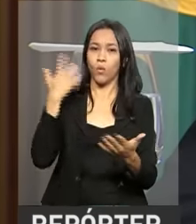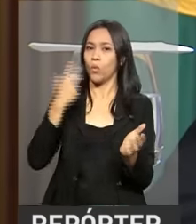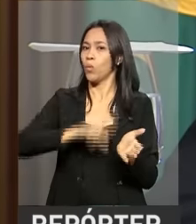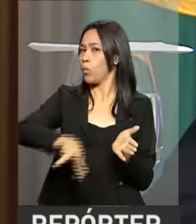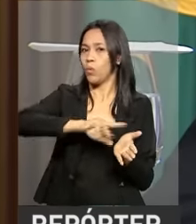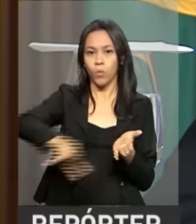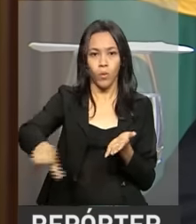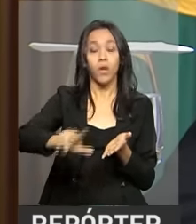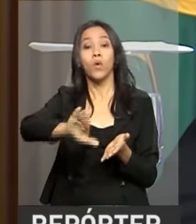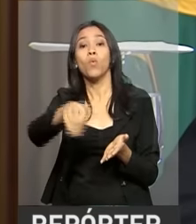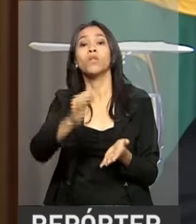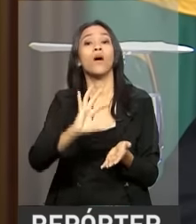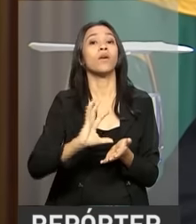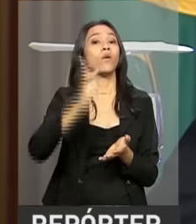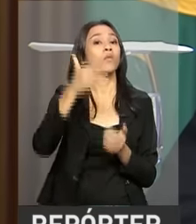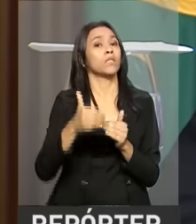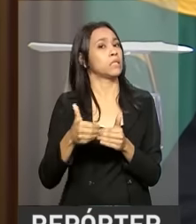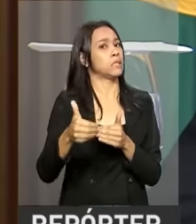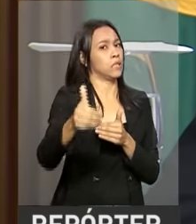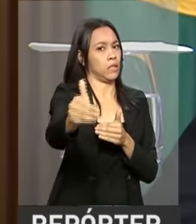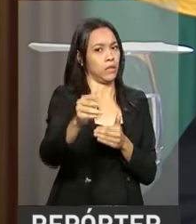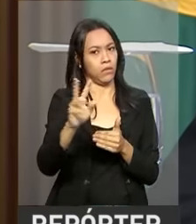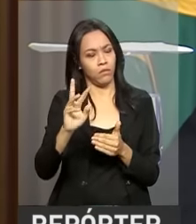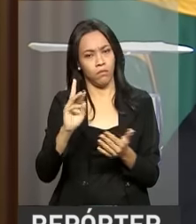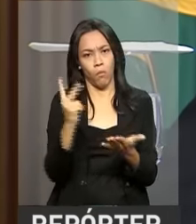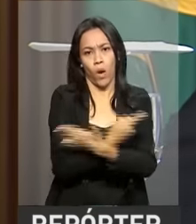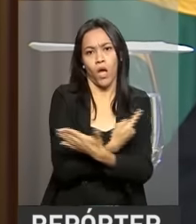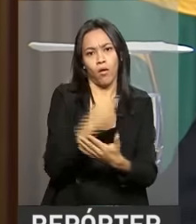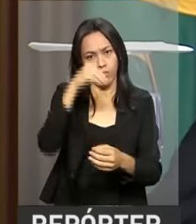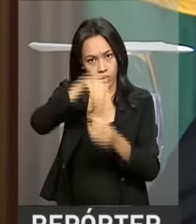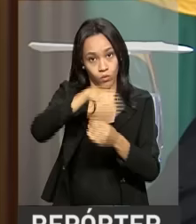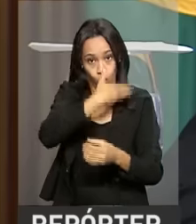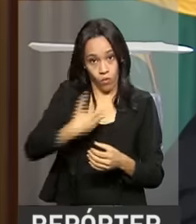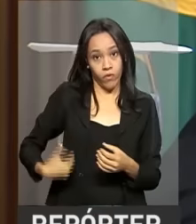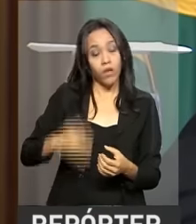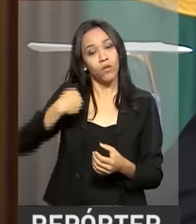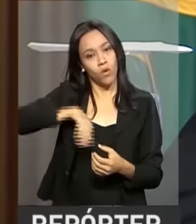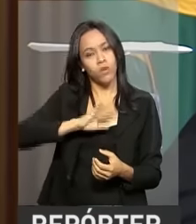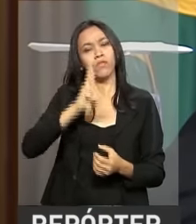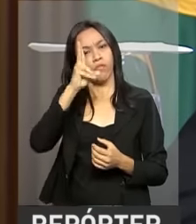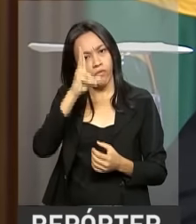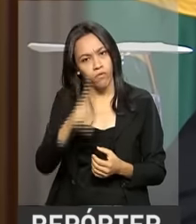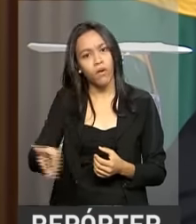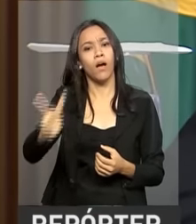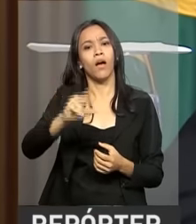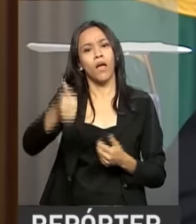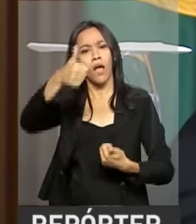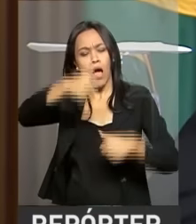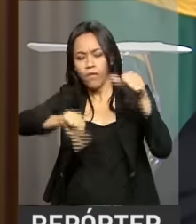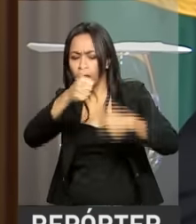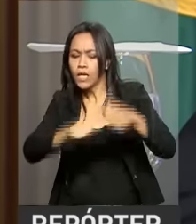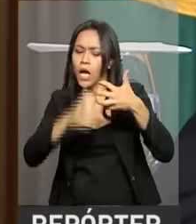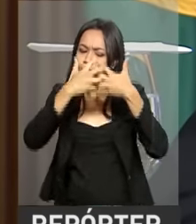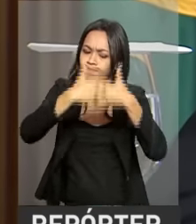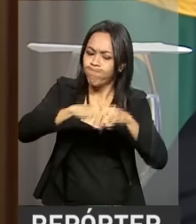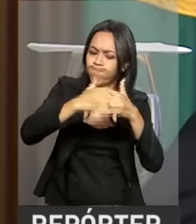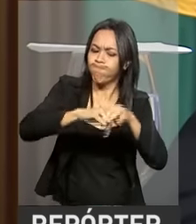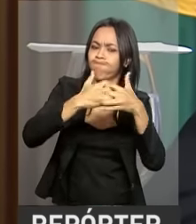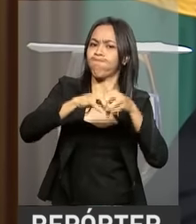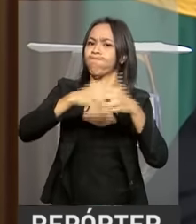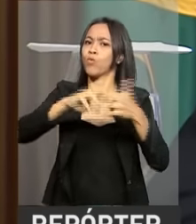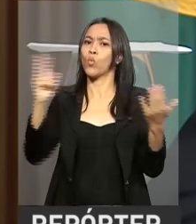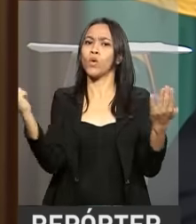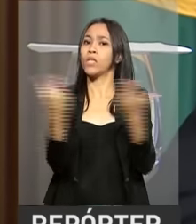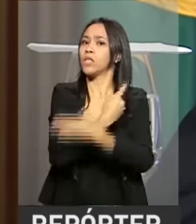houver alguma algum equívoco governamental nós reverem este fato de